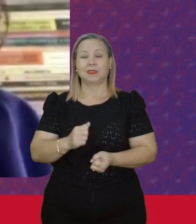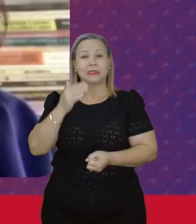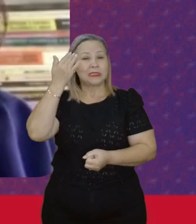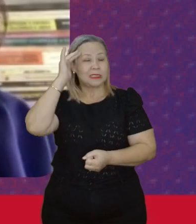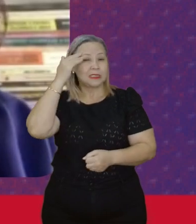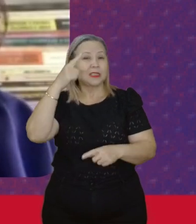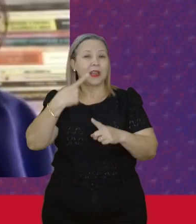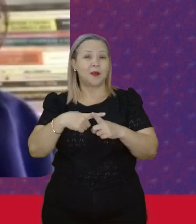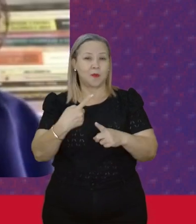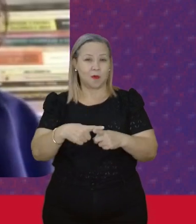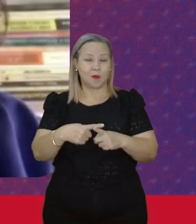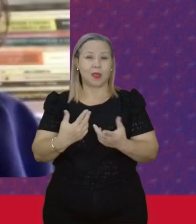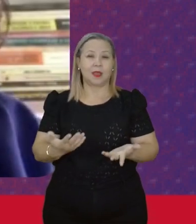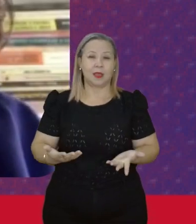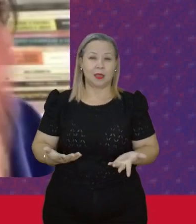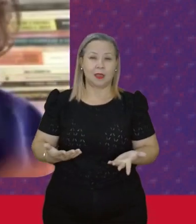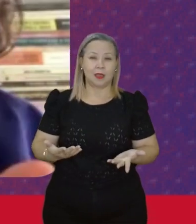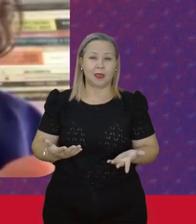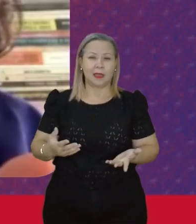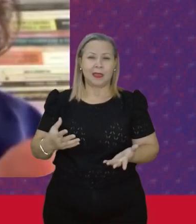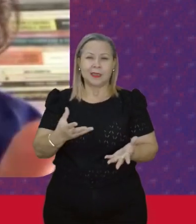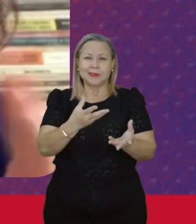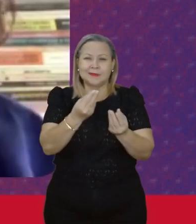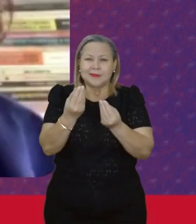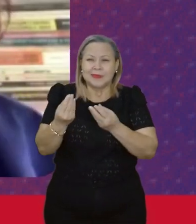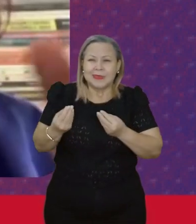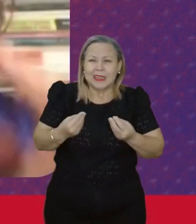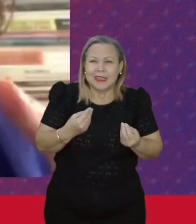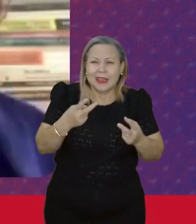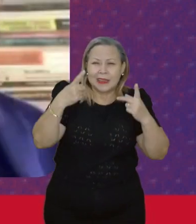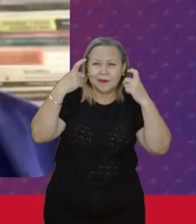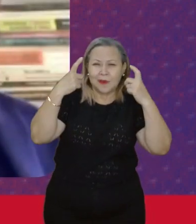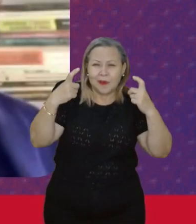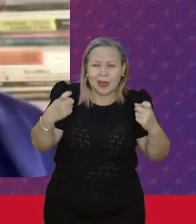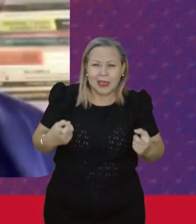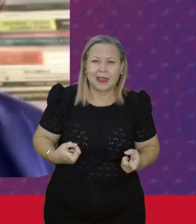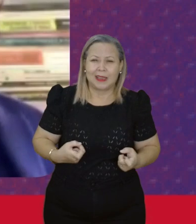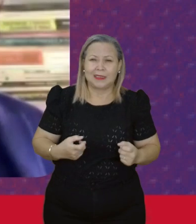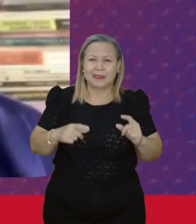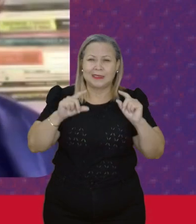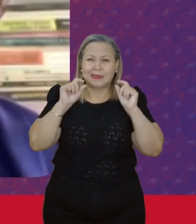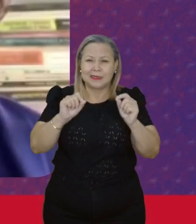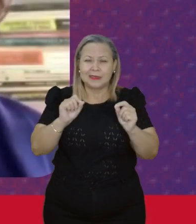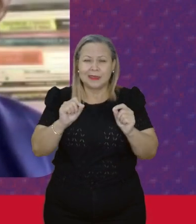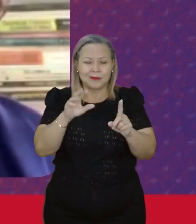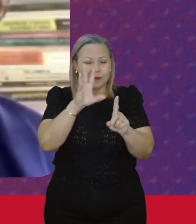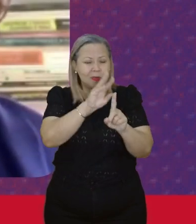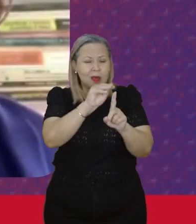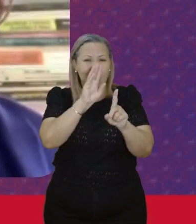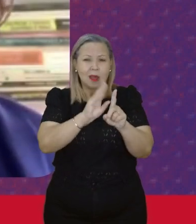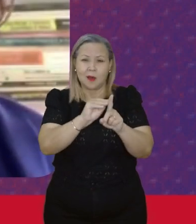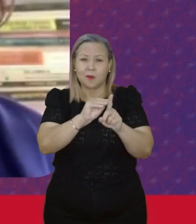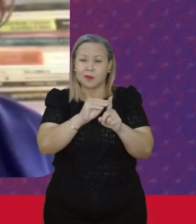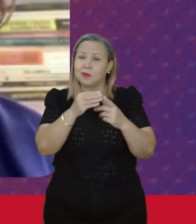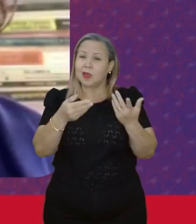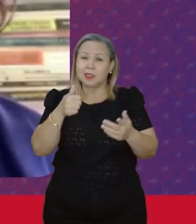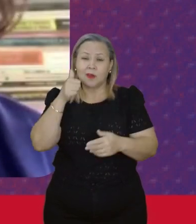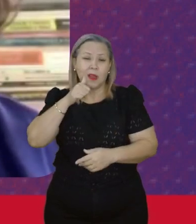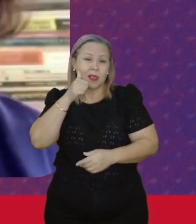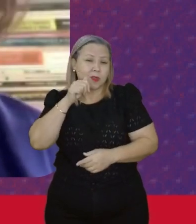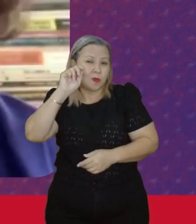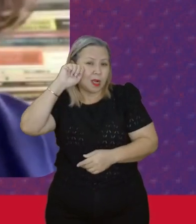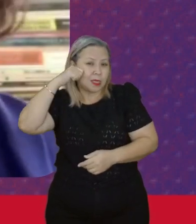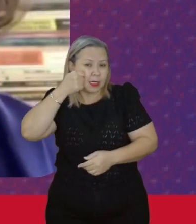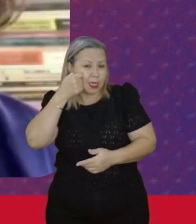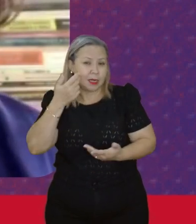que tanta violência, tanto abuso em relação às mulheres negras na condição da escravidão. Não